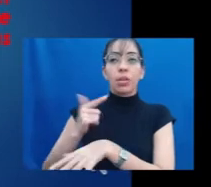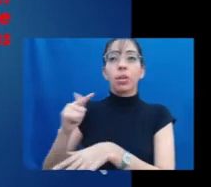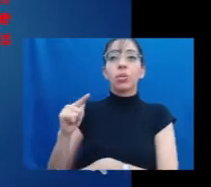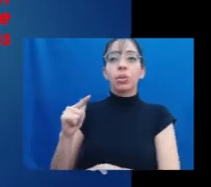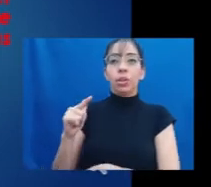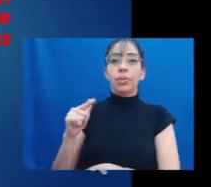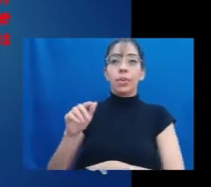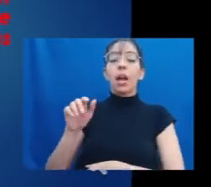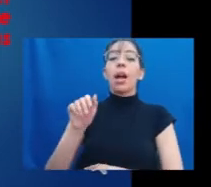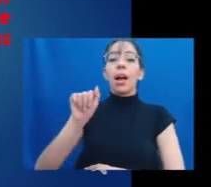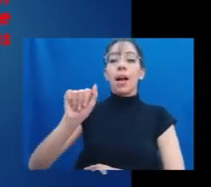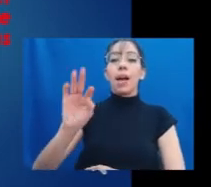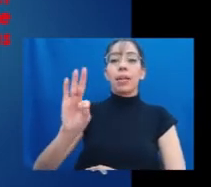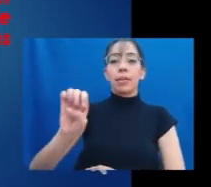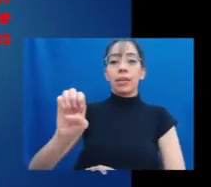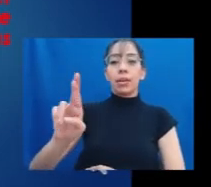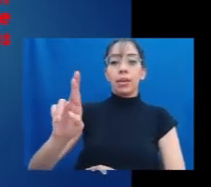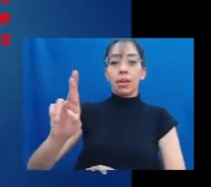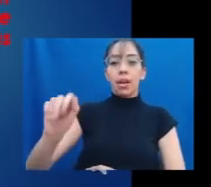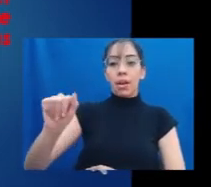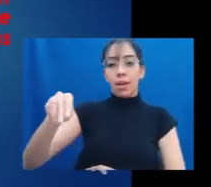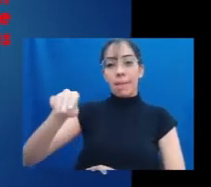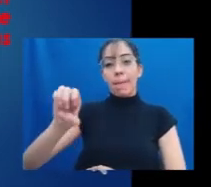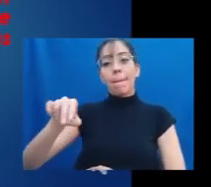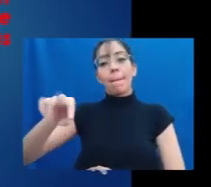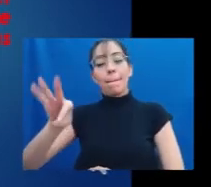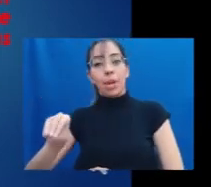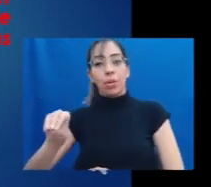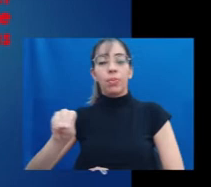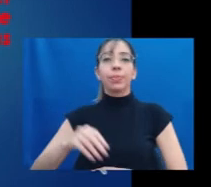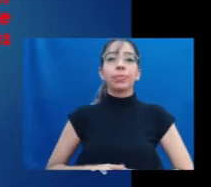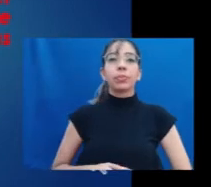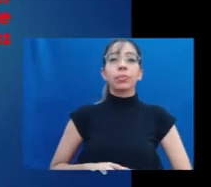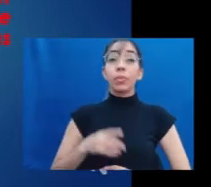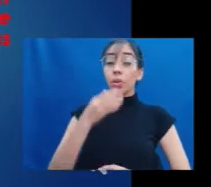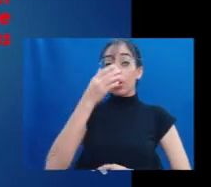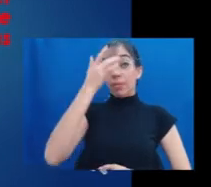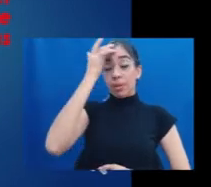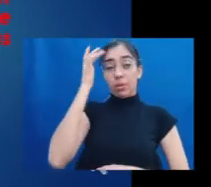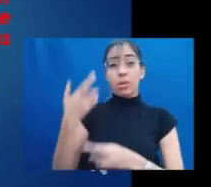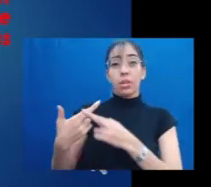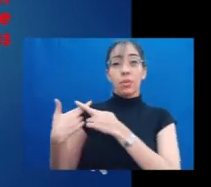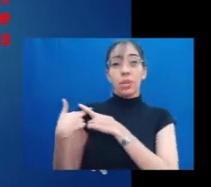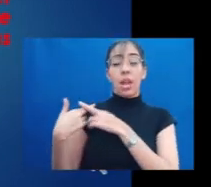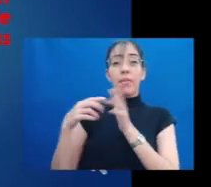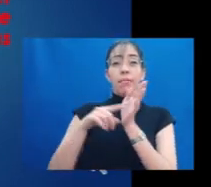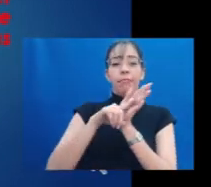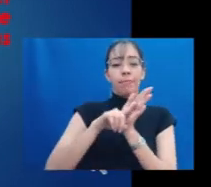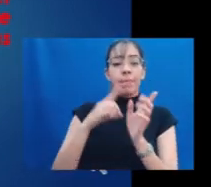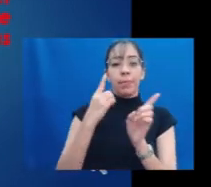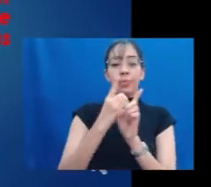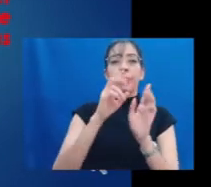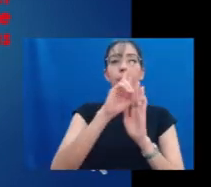faísca, porque não havia, né, esse aterramento. Então, o auditor, né, que elaborou esse relatório,